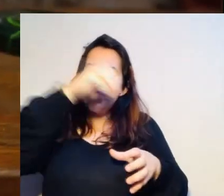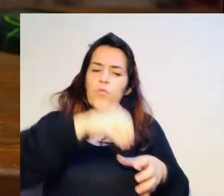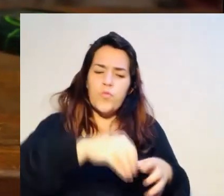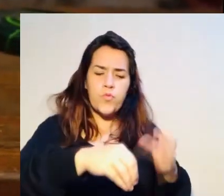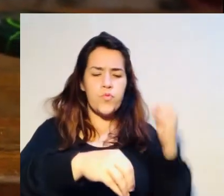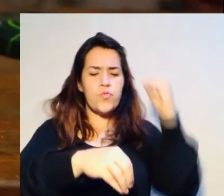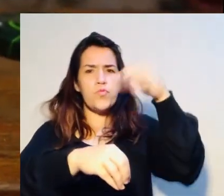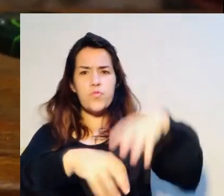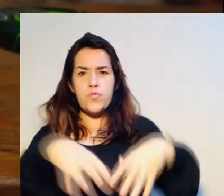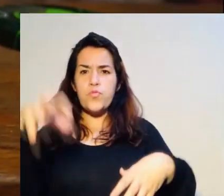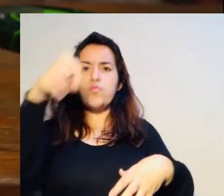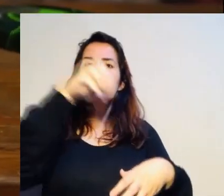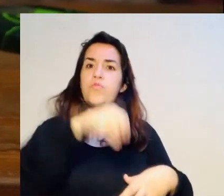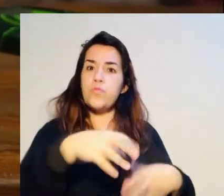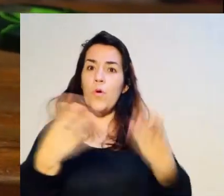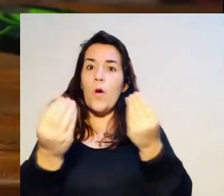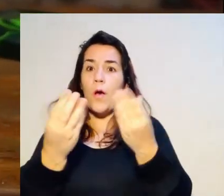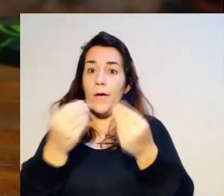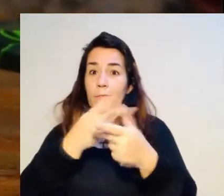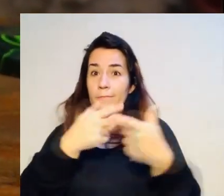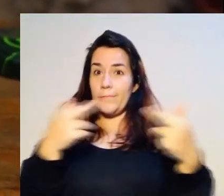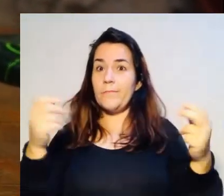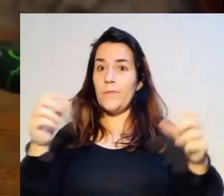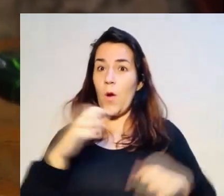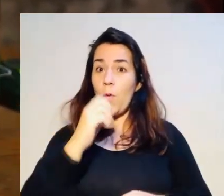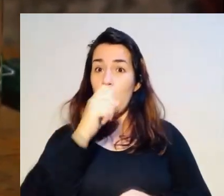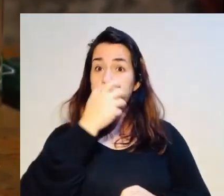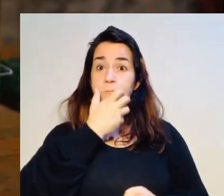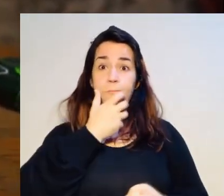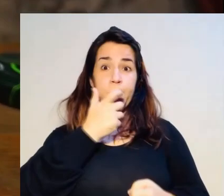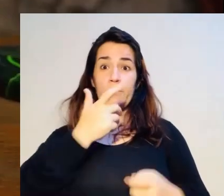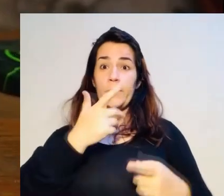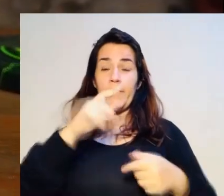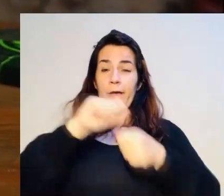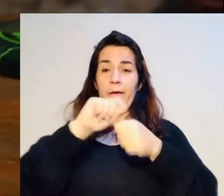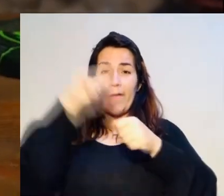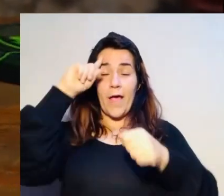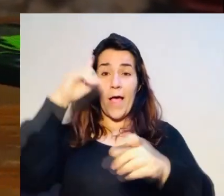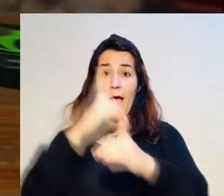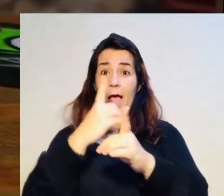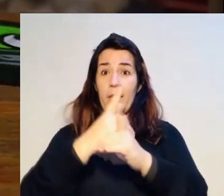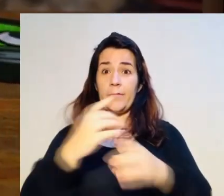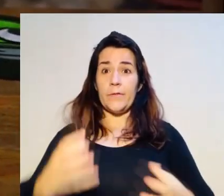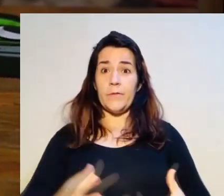potinho mesmo. E falando em encher o pote, às vezes a gente se